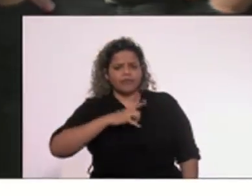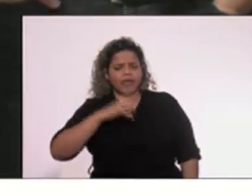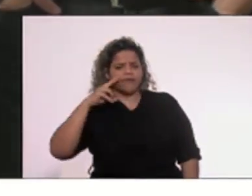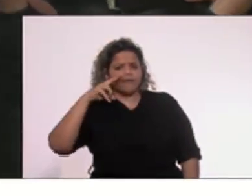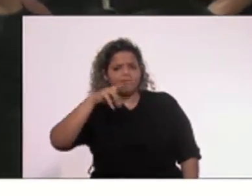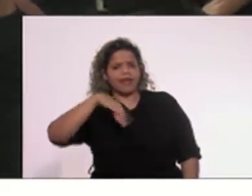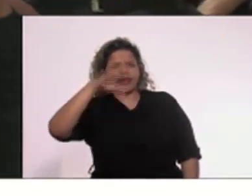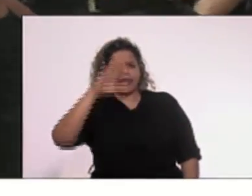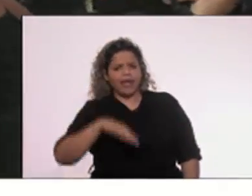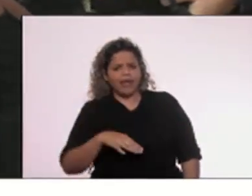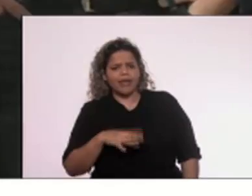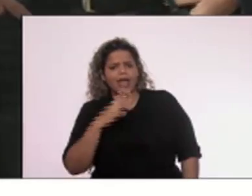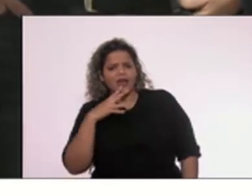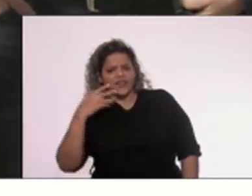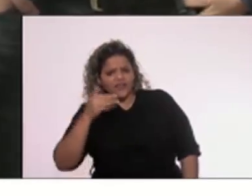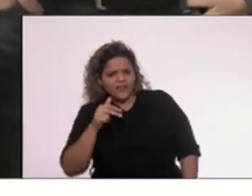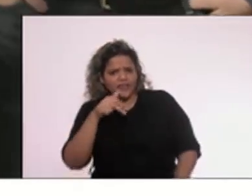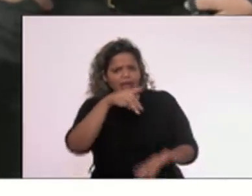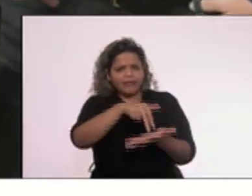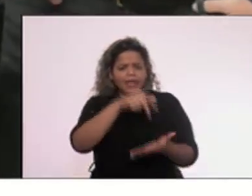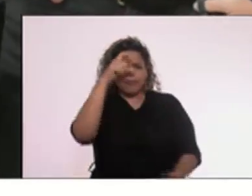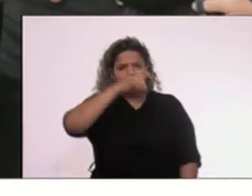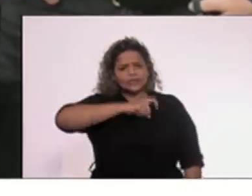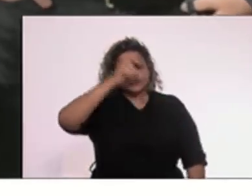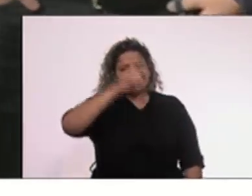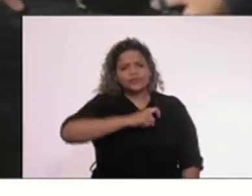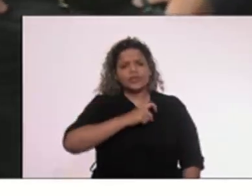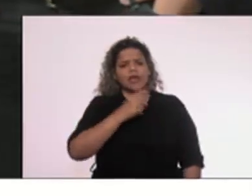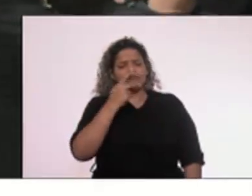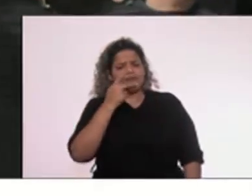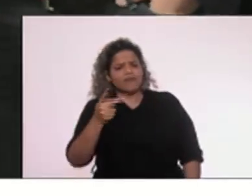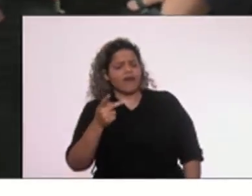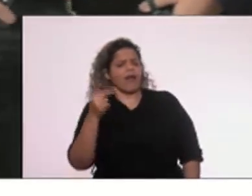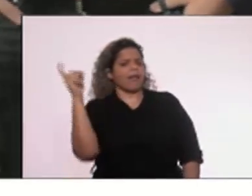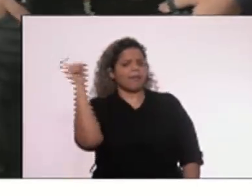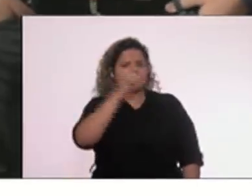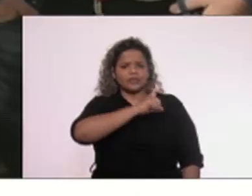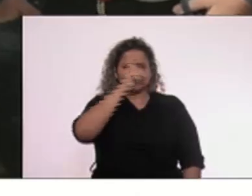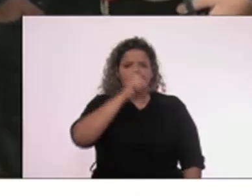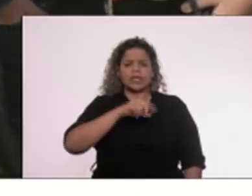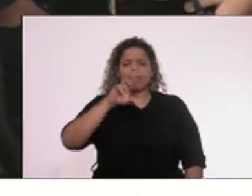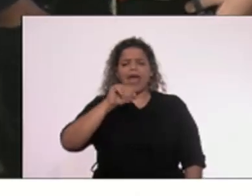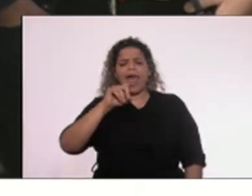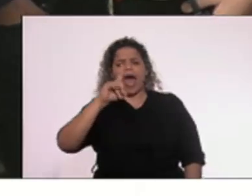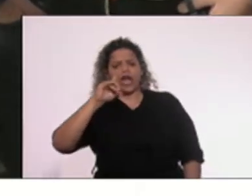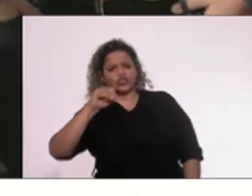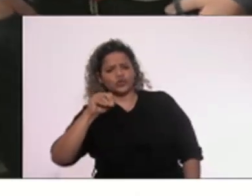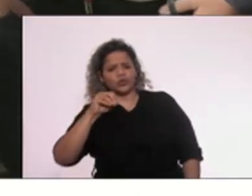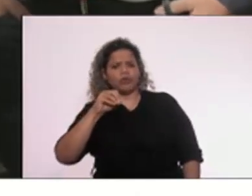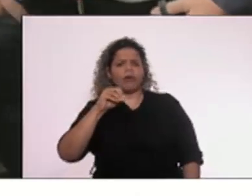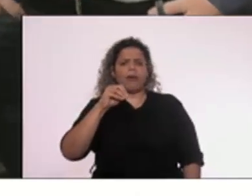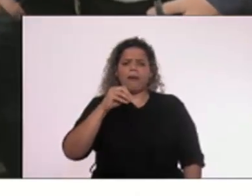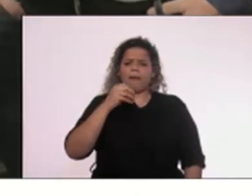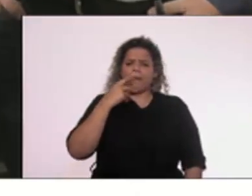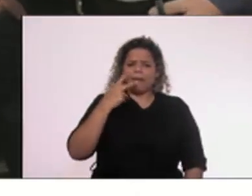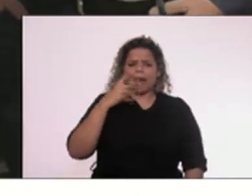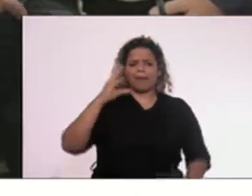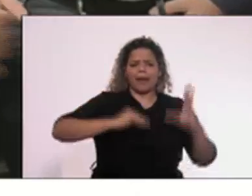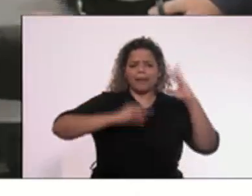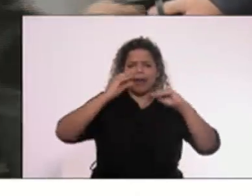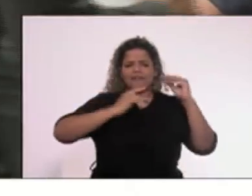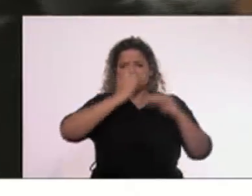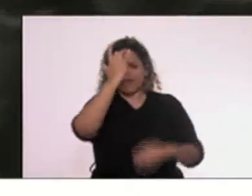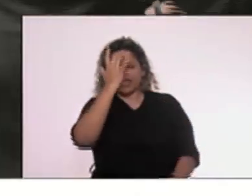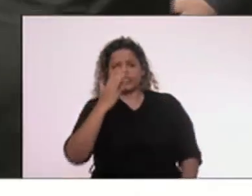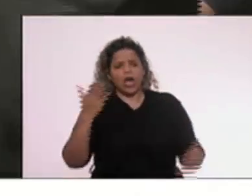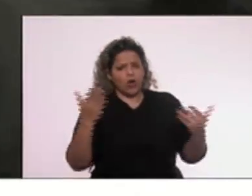ver. Vi aqui, mentir, ser leviano na rádio e fazer essa papagaiada toda é fácil.